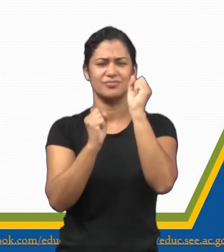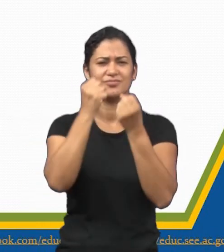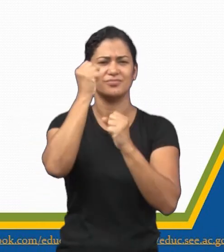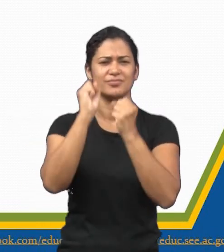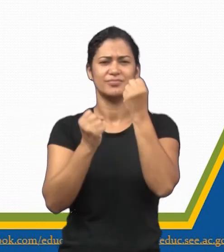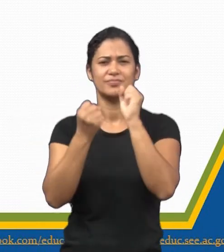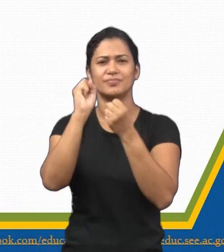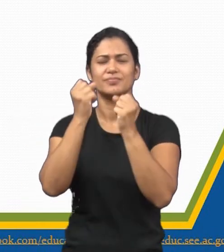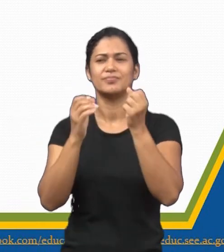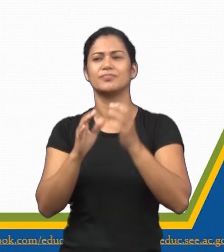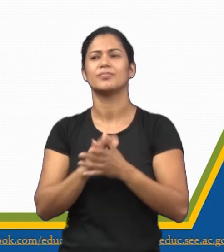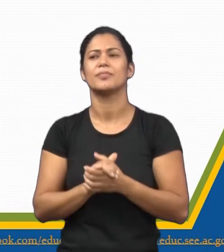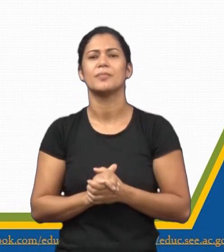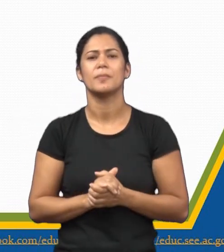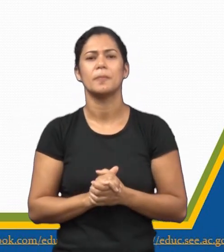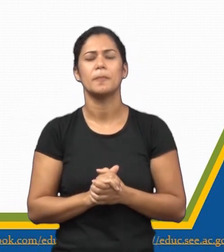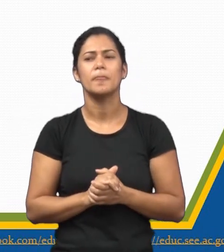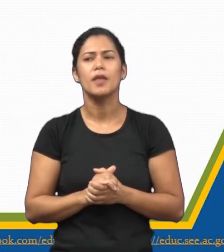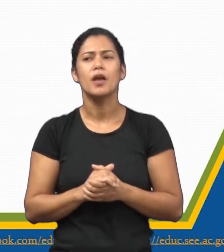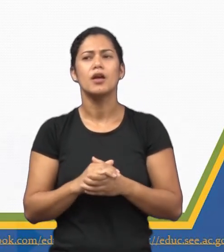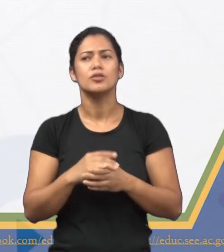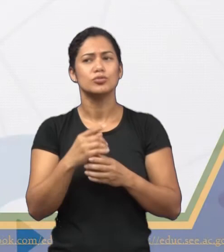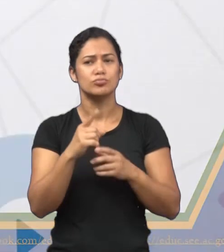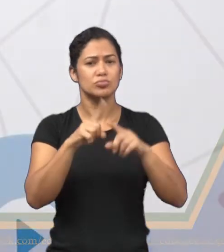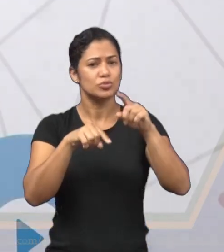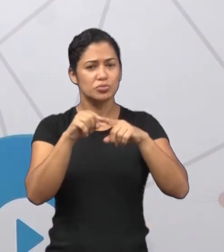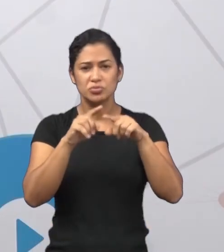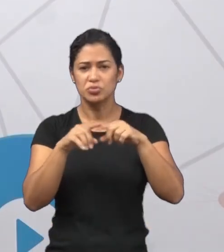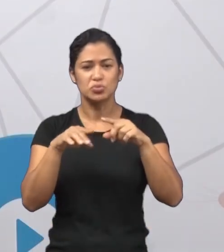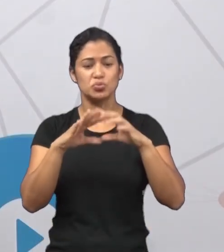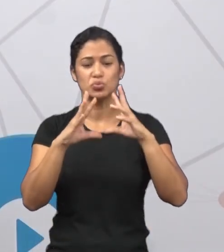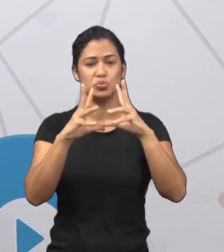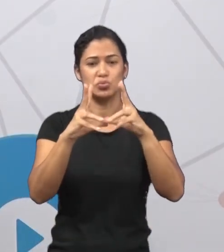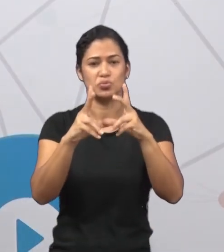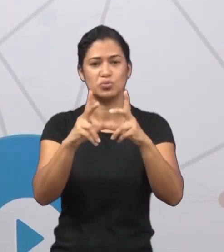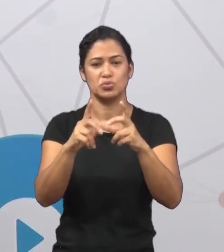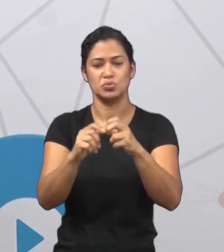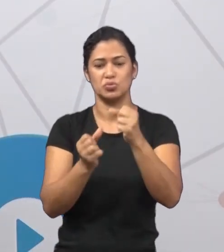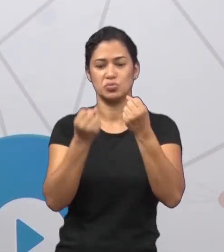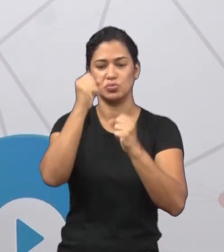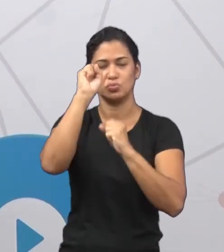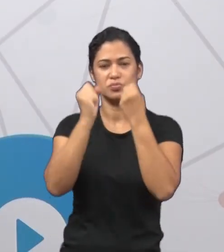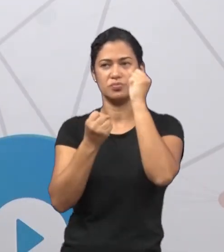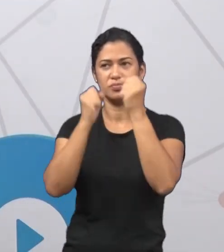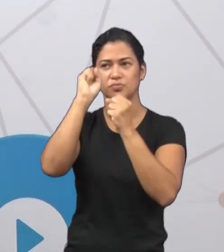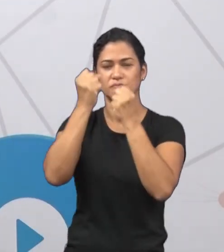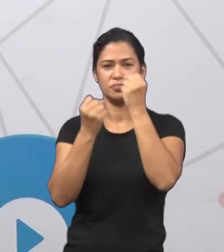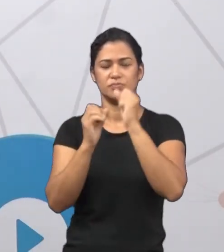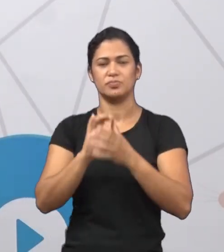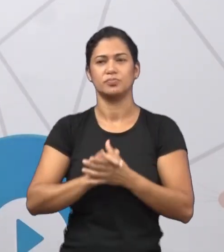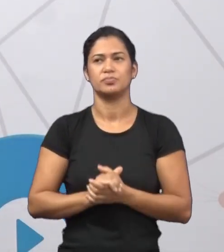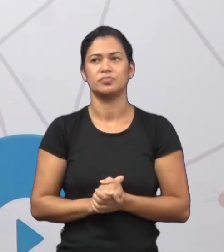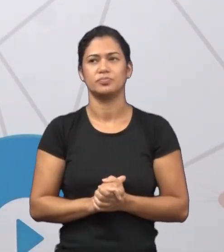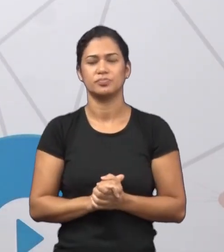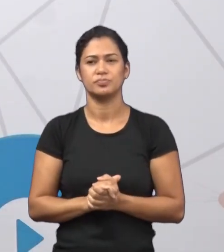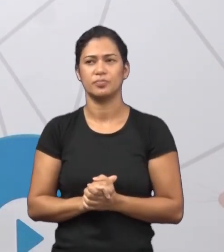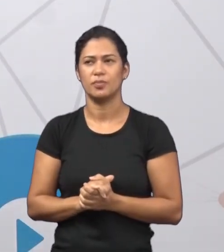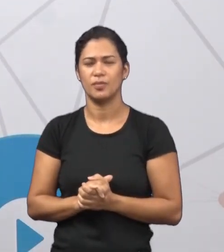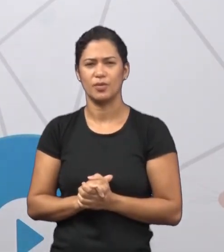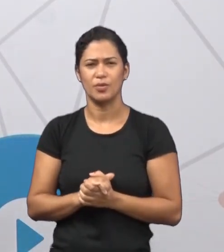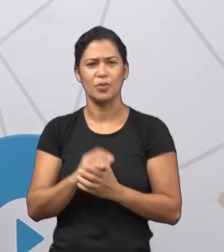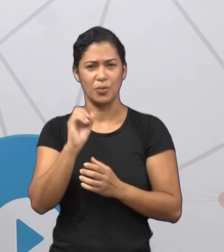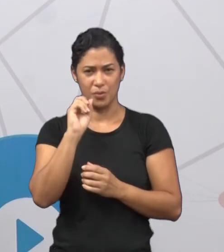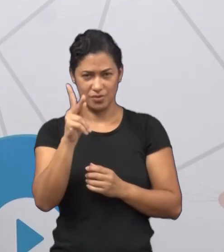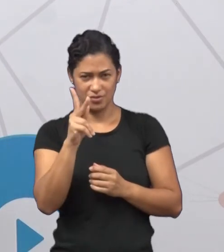tantas e tantas coisas. Então, os elementos do bairro industrial são as fábricas e as indústrias.